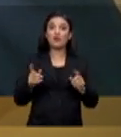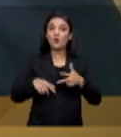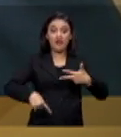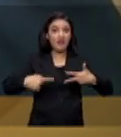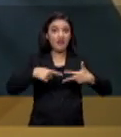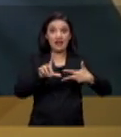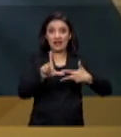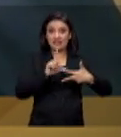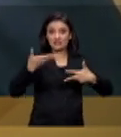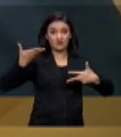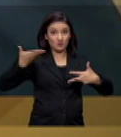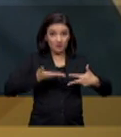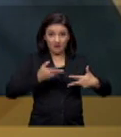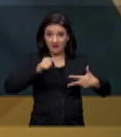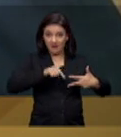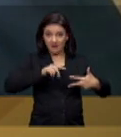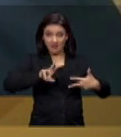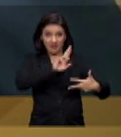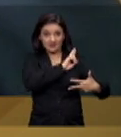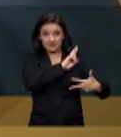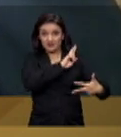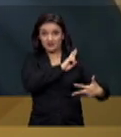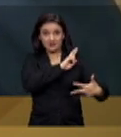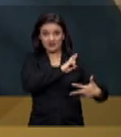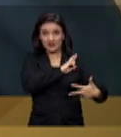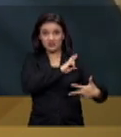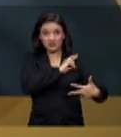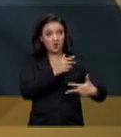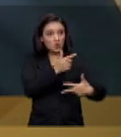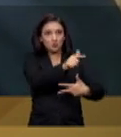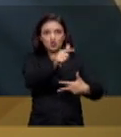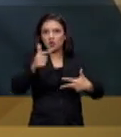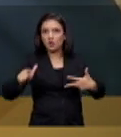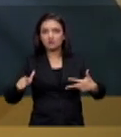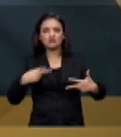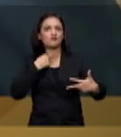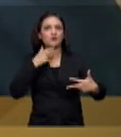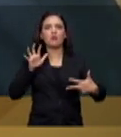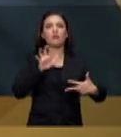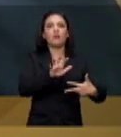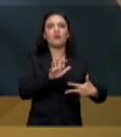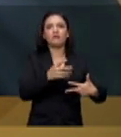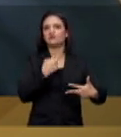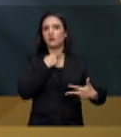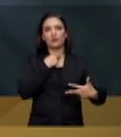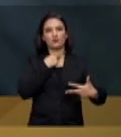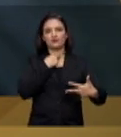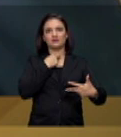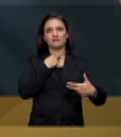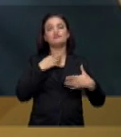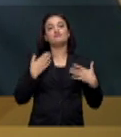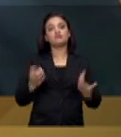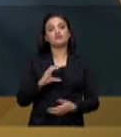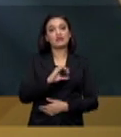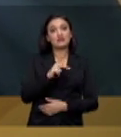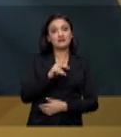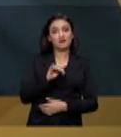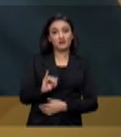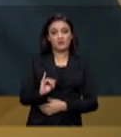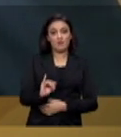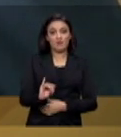do Legislativo que descabe atores externos a ele influir. CPIs não